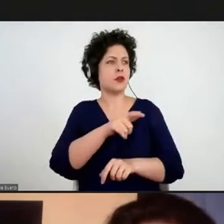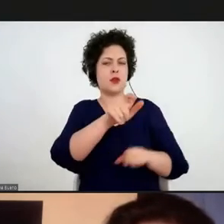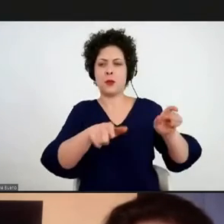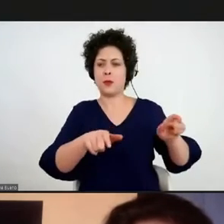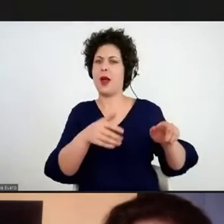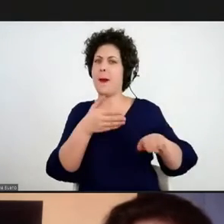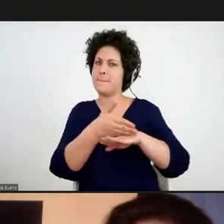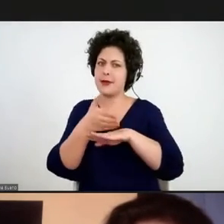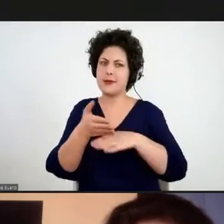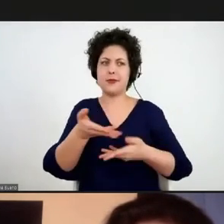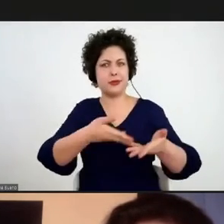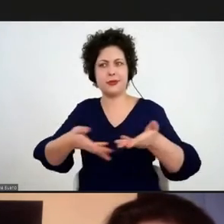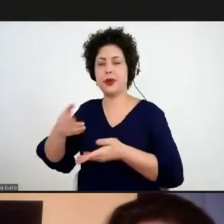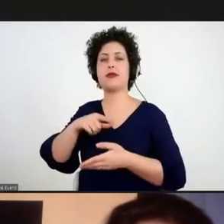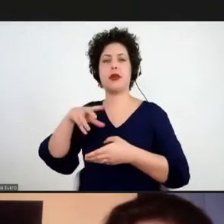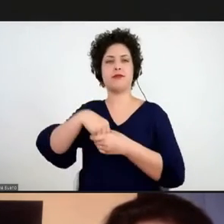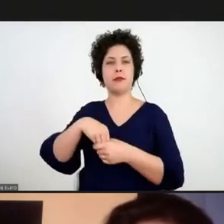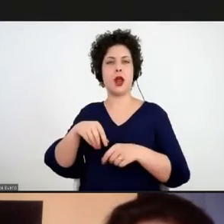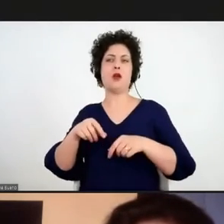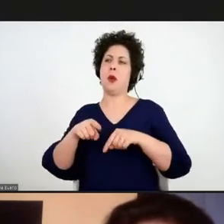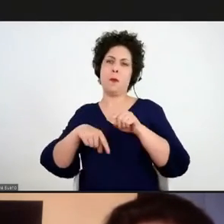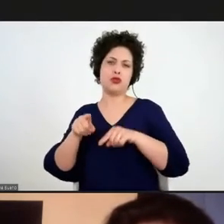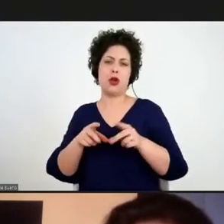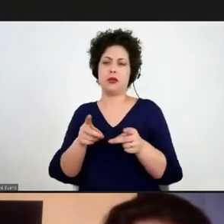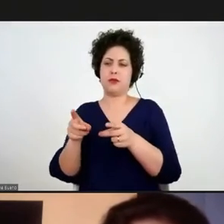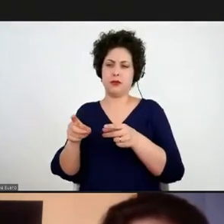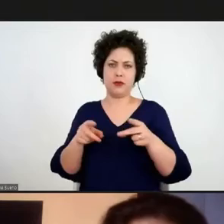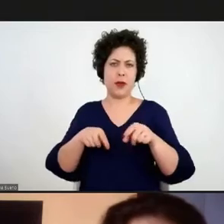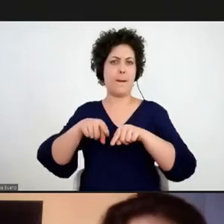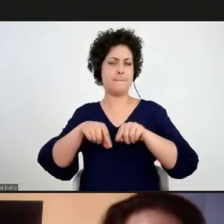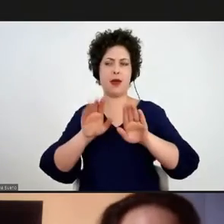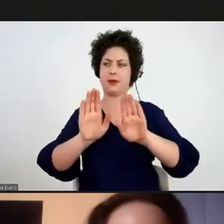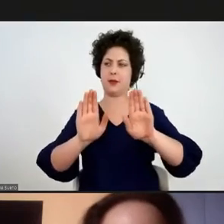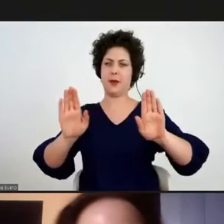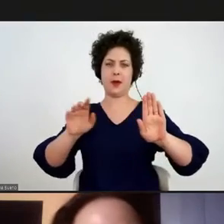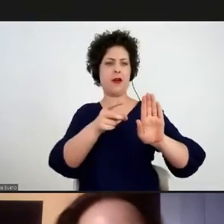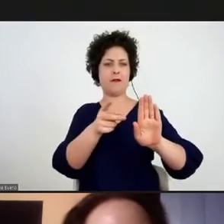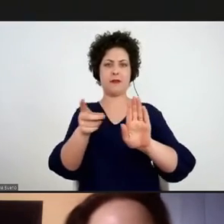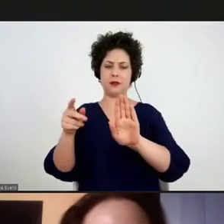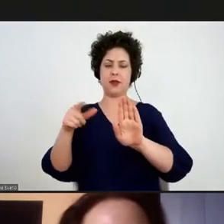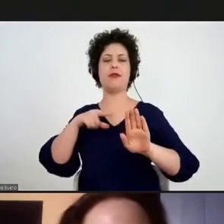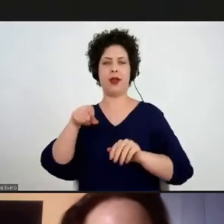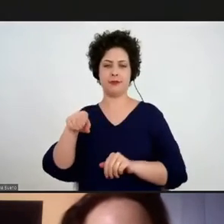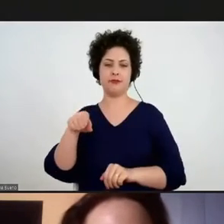havia, sim, comercialização de todas as peças que eram expostas ali.